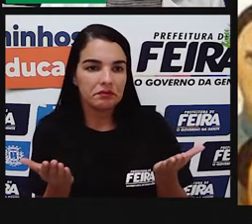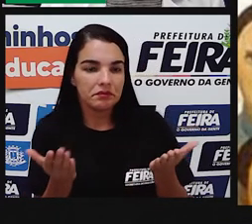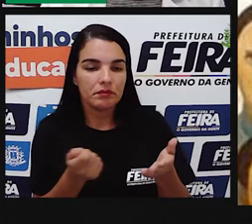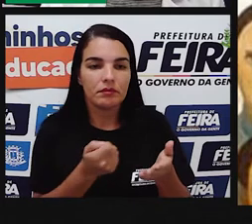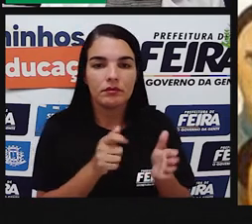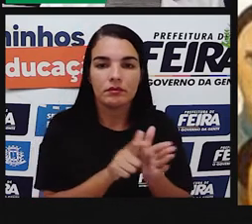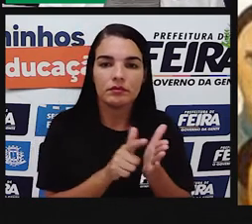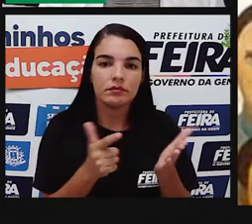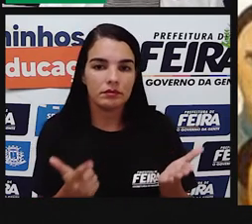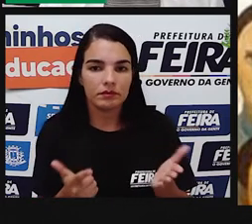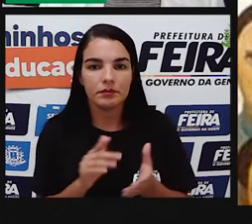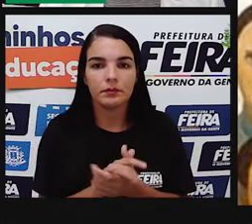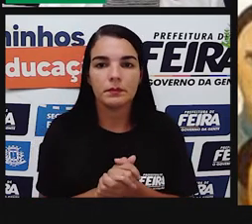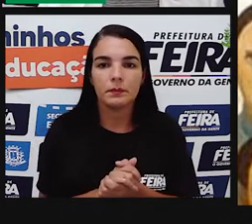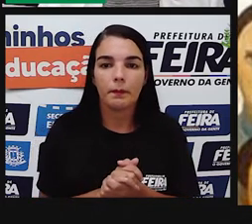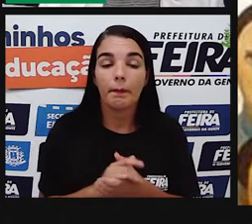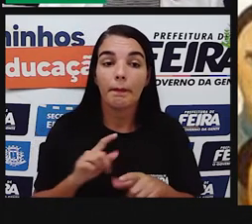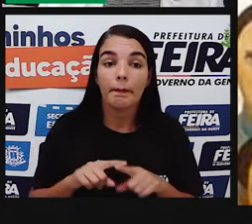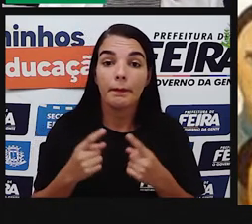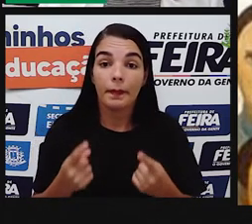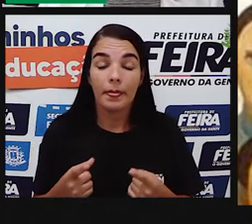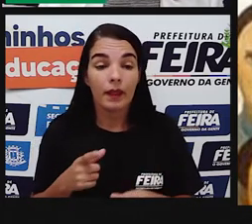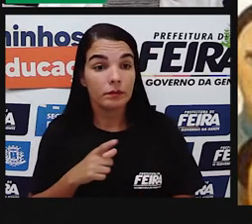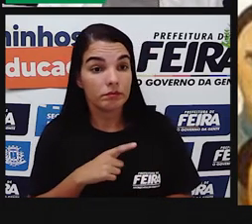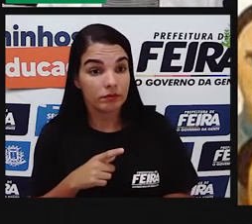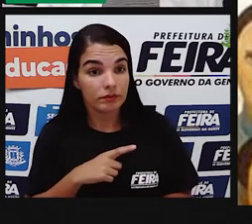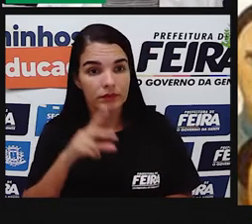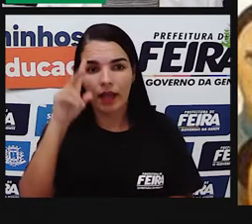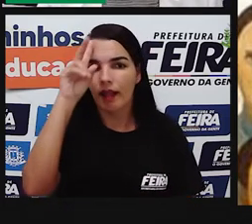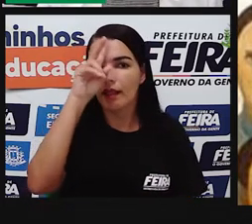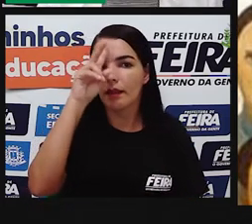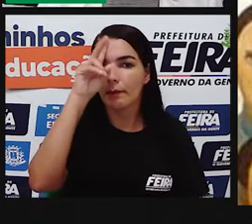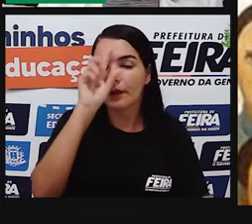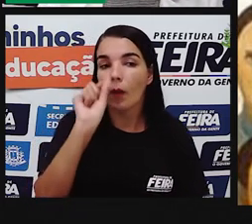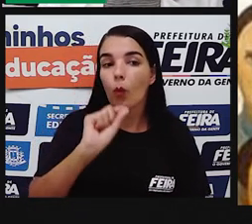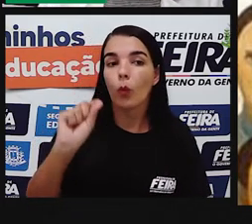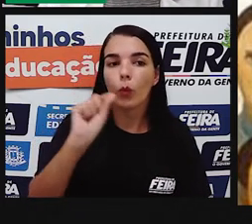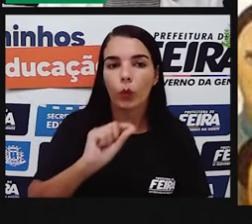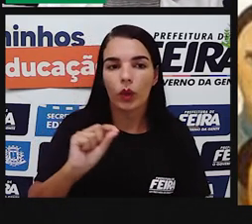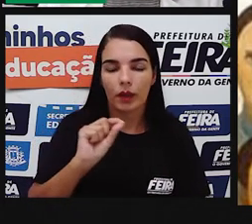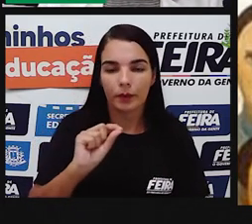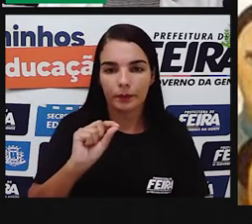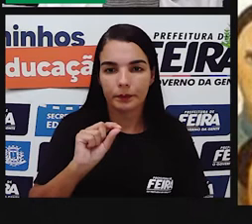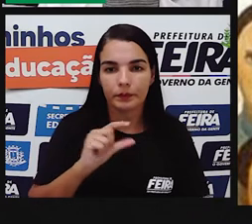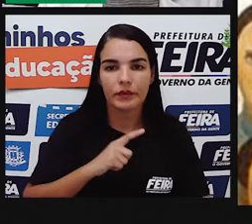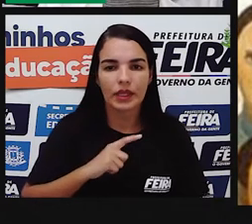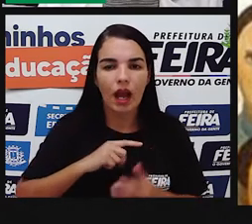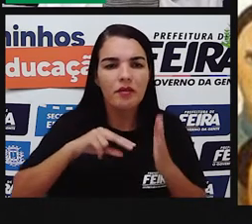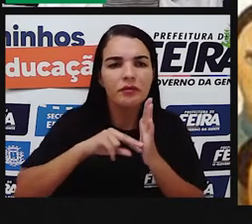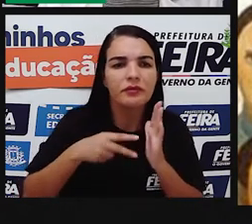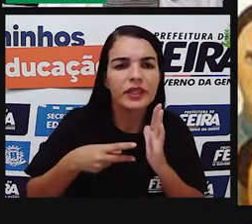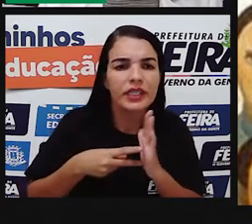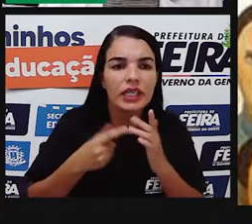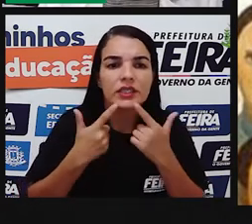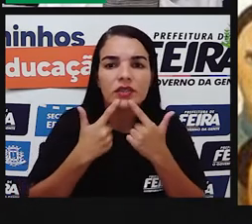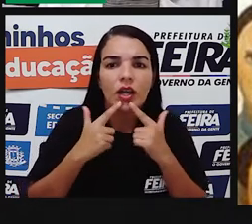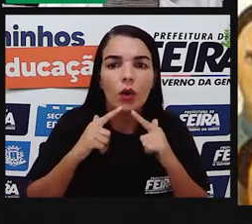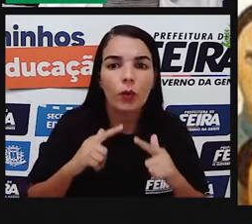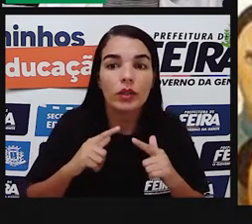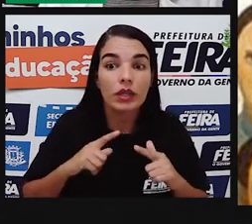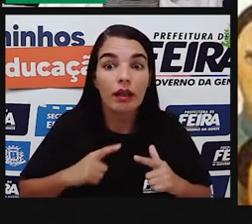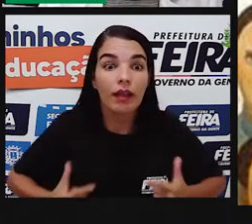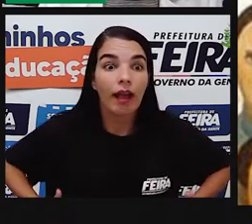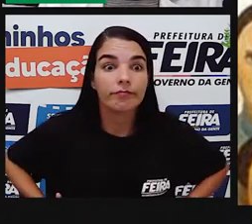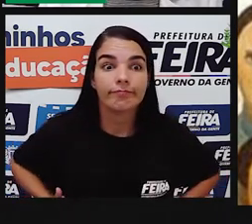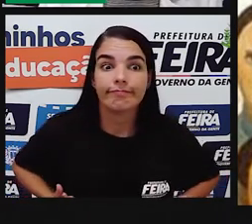Sigamos. Então, a gente tem que lembrar uma coisa que é interessante. As variantes linguísticas, elas